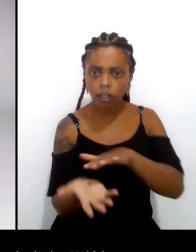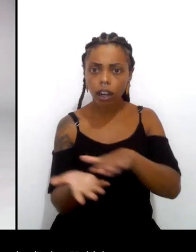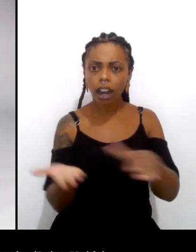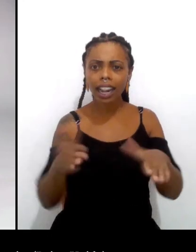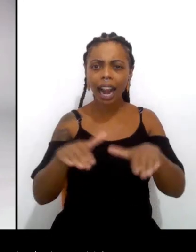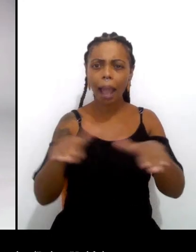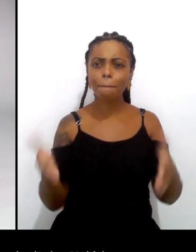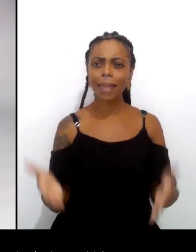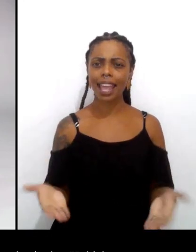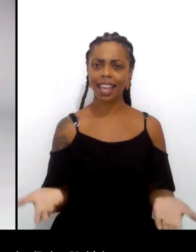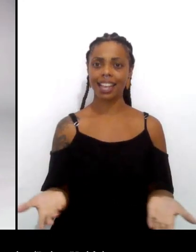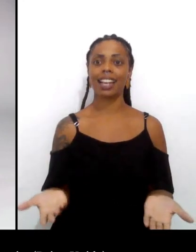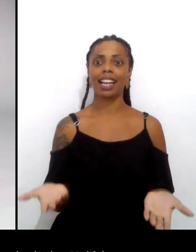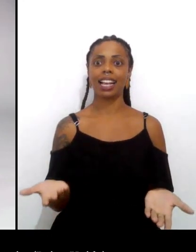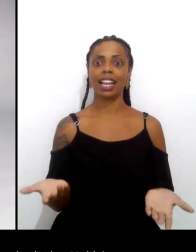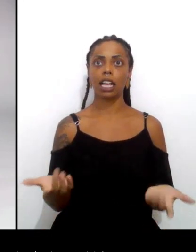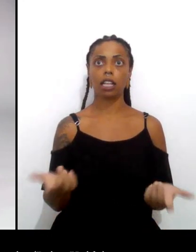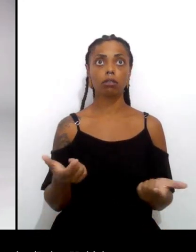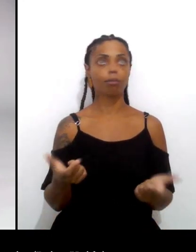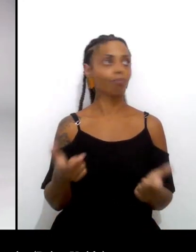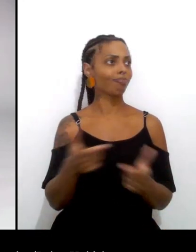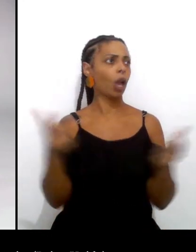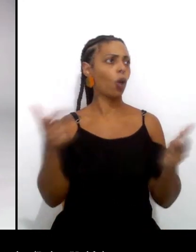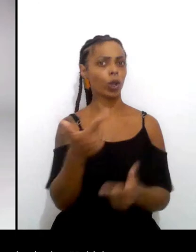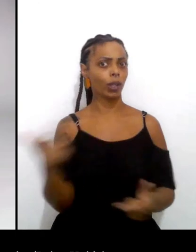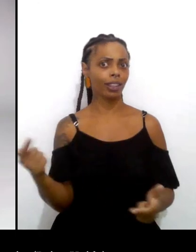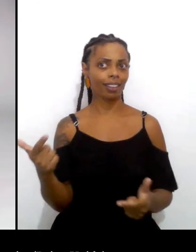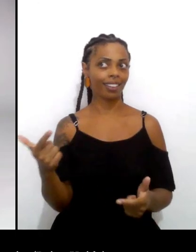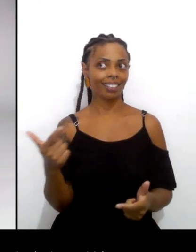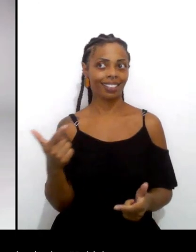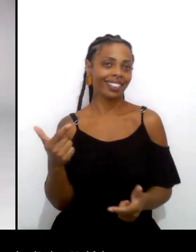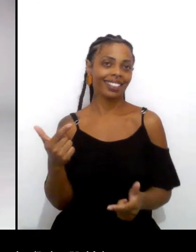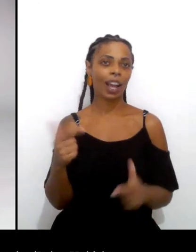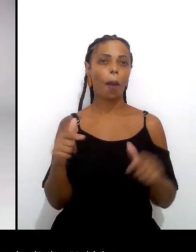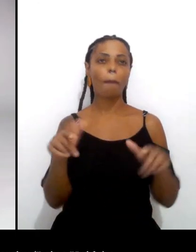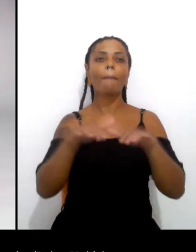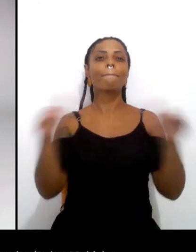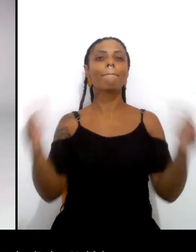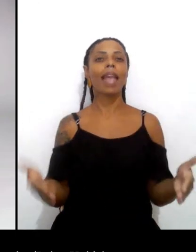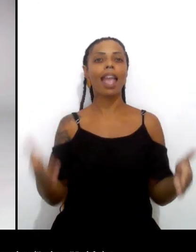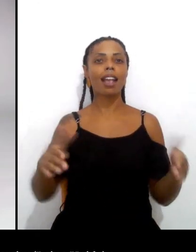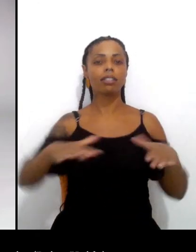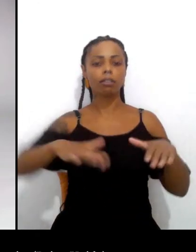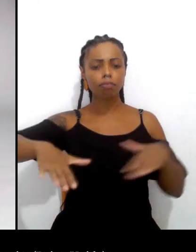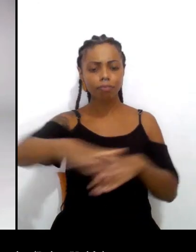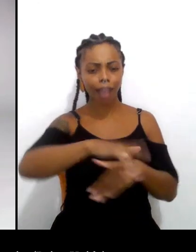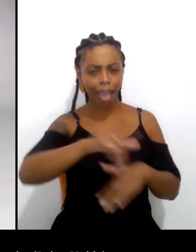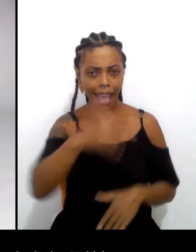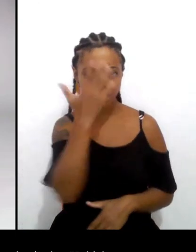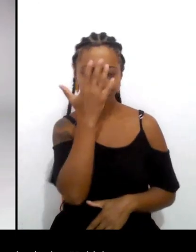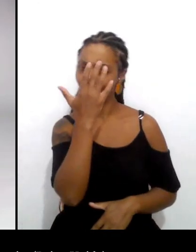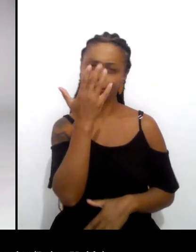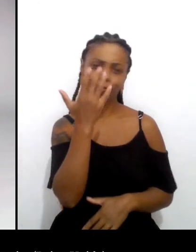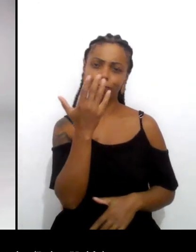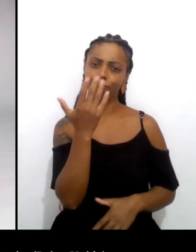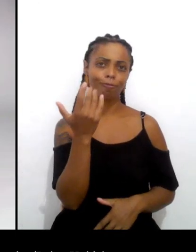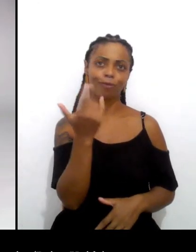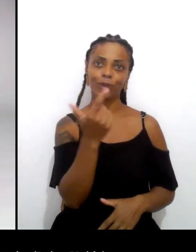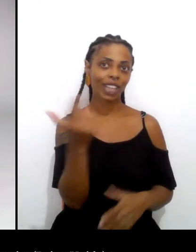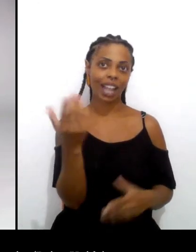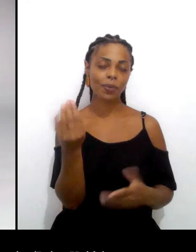então você tem uma mesa e o tampo é um espelho e cria um efeito interessante